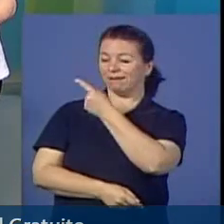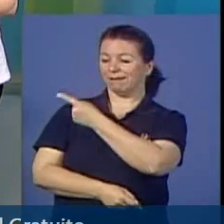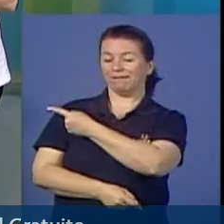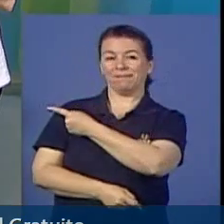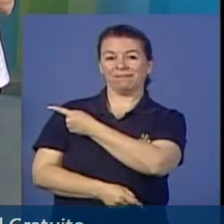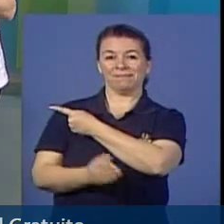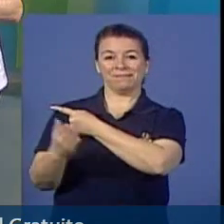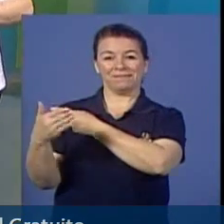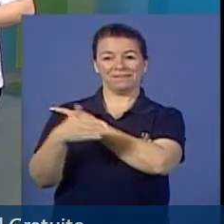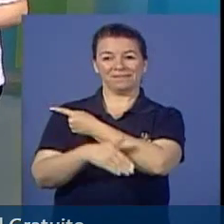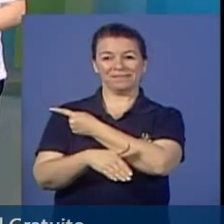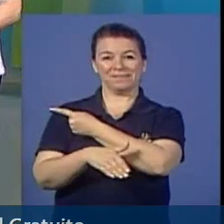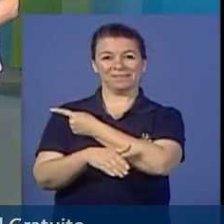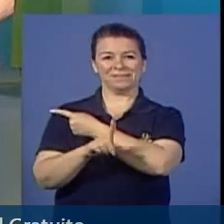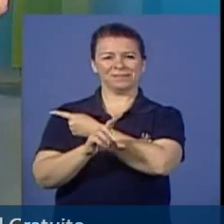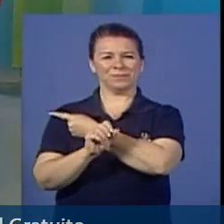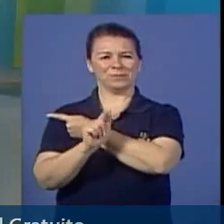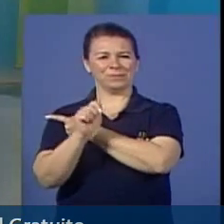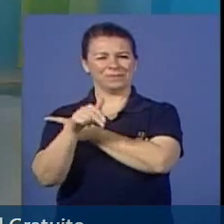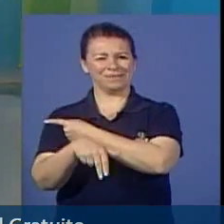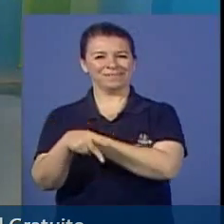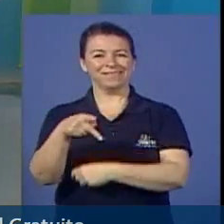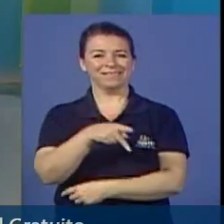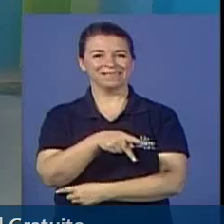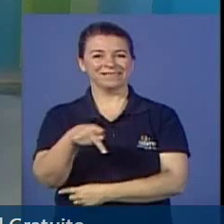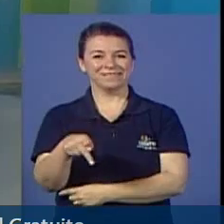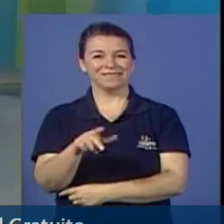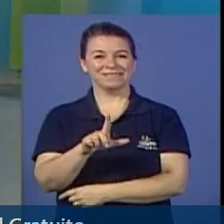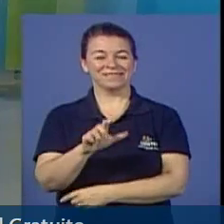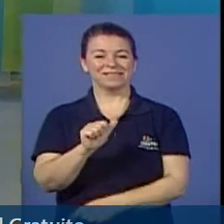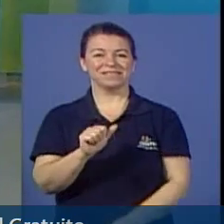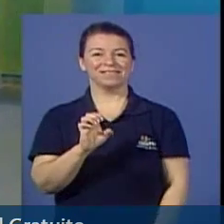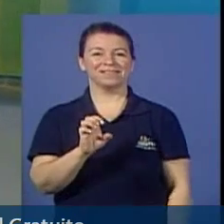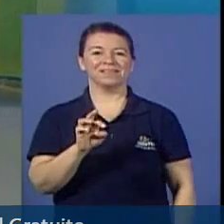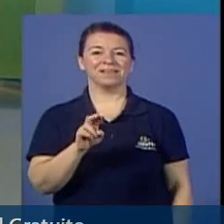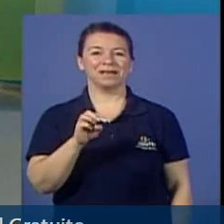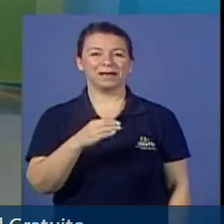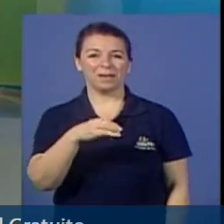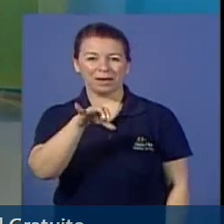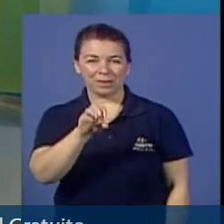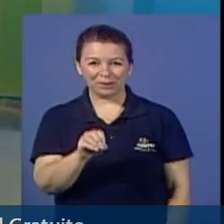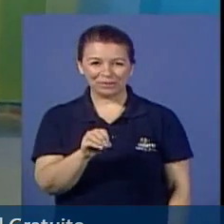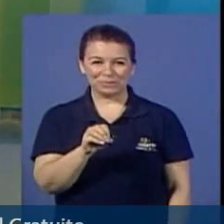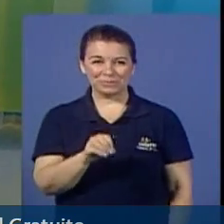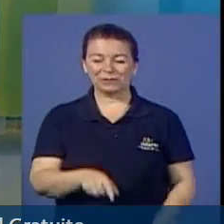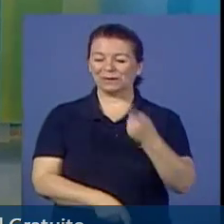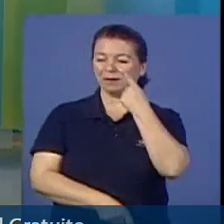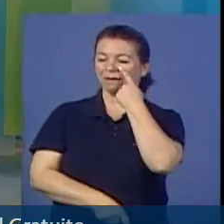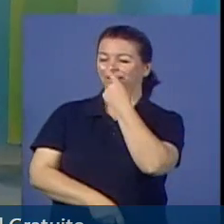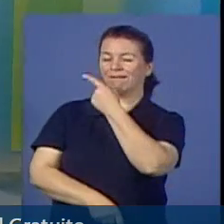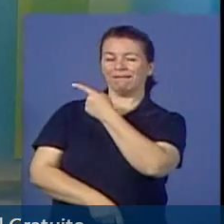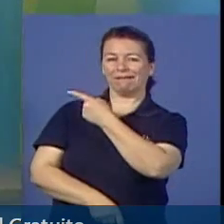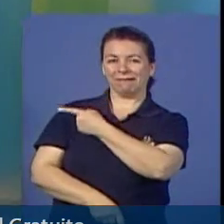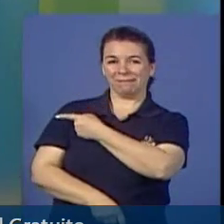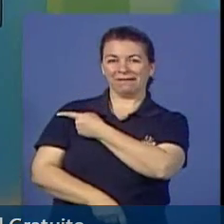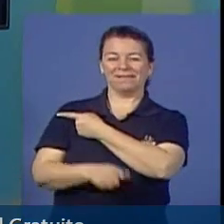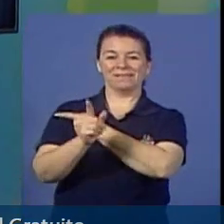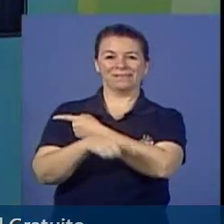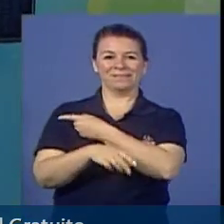Chegou o nosso ilustre professor Laércio de Melo Logan. Mais conhecido como